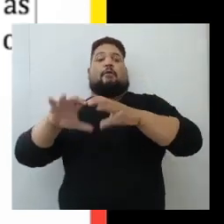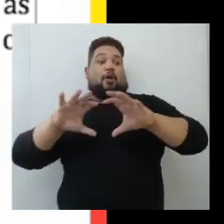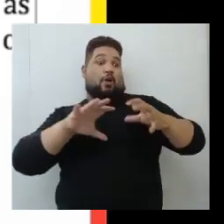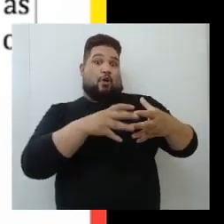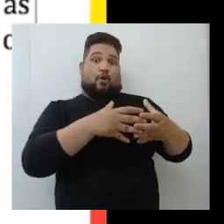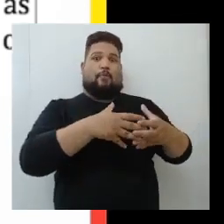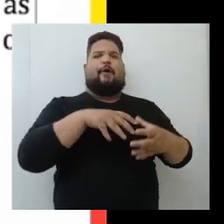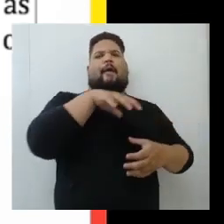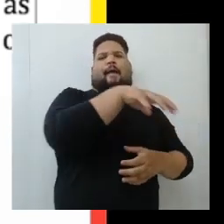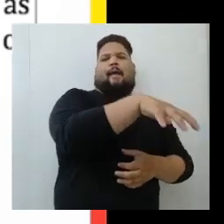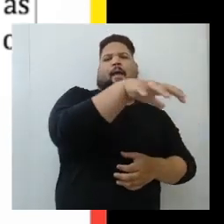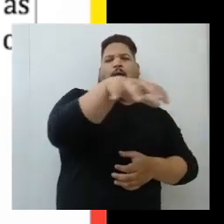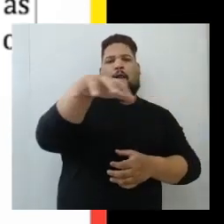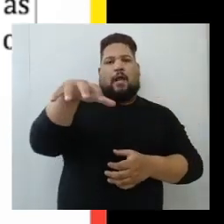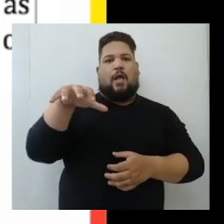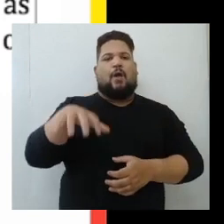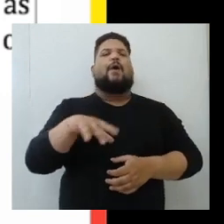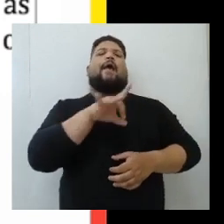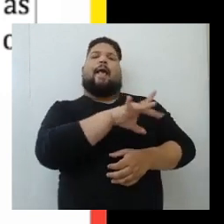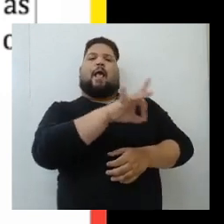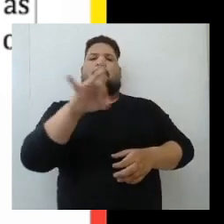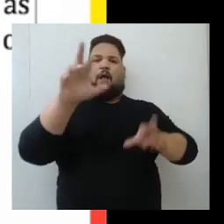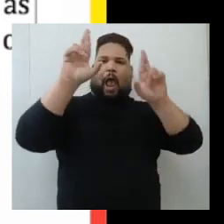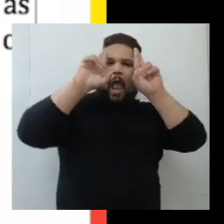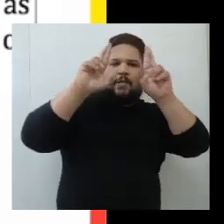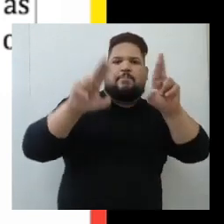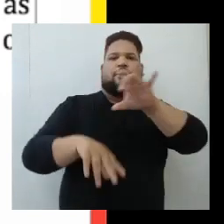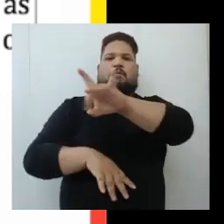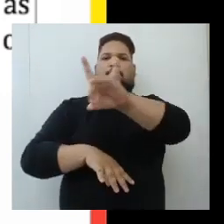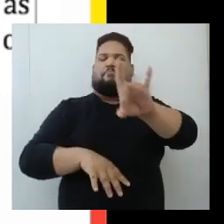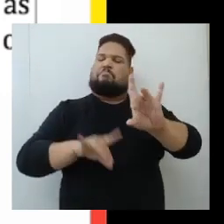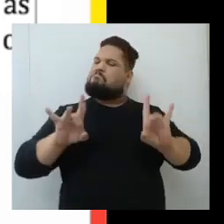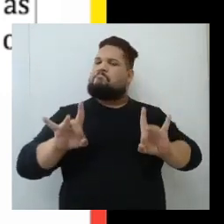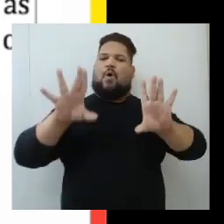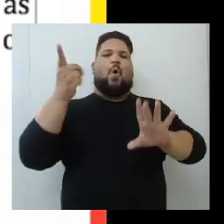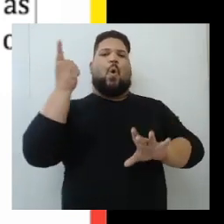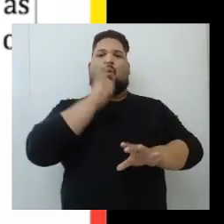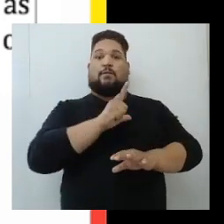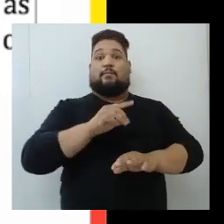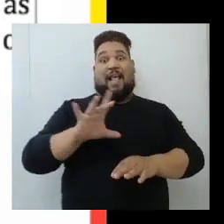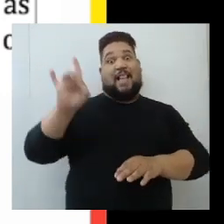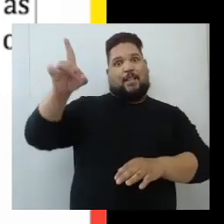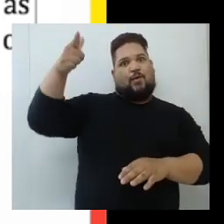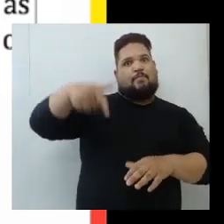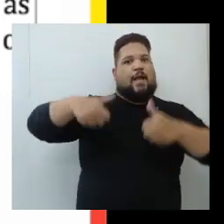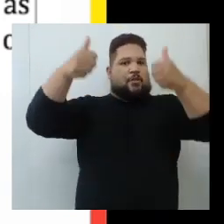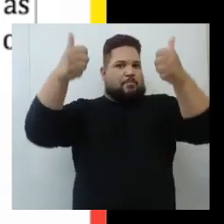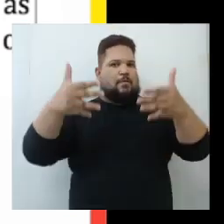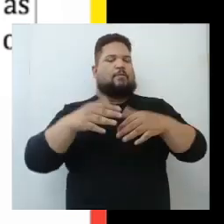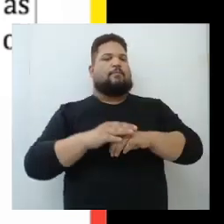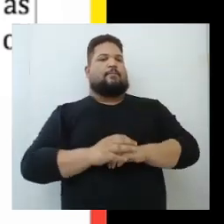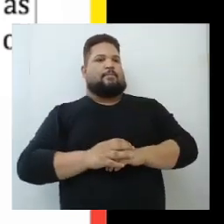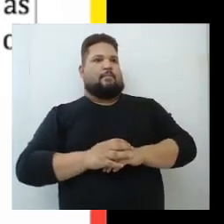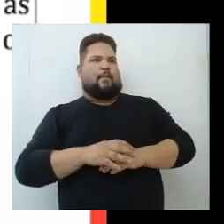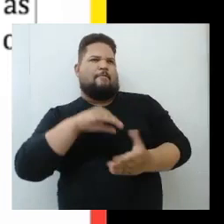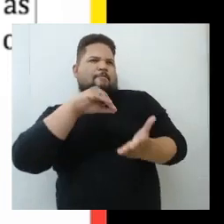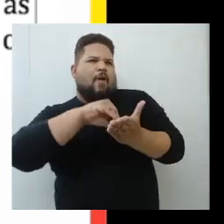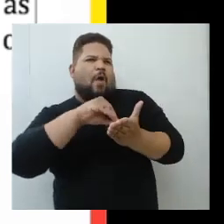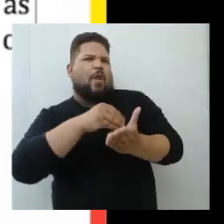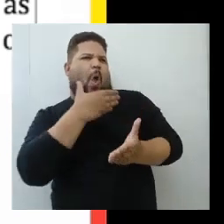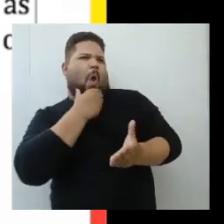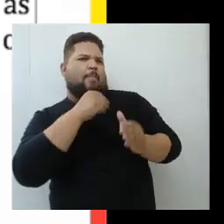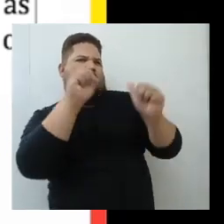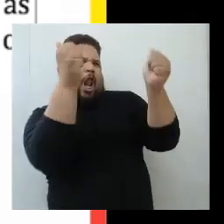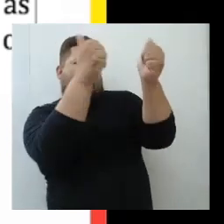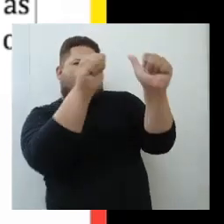feras, segundo sua espécie, e assim se fez. Deus disse: façamos o homem